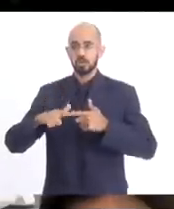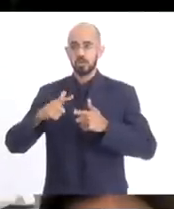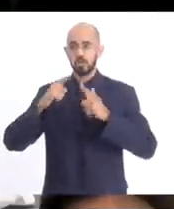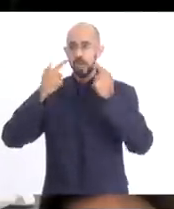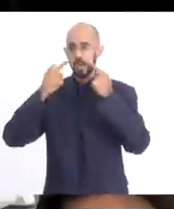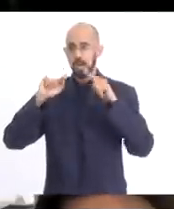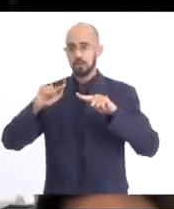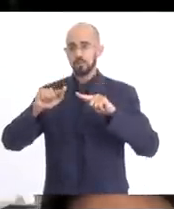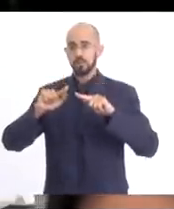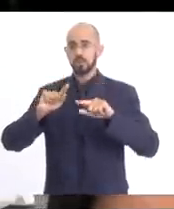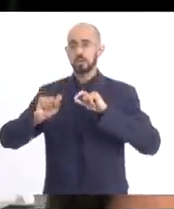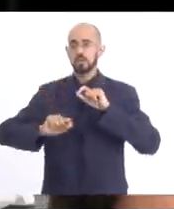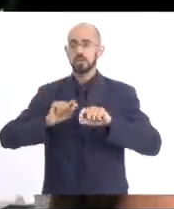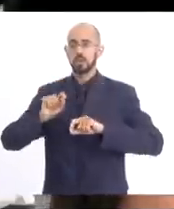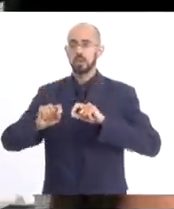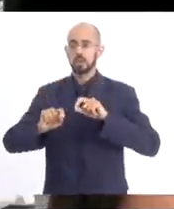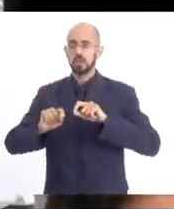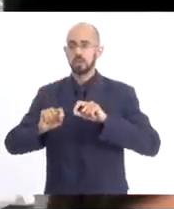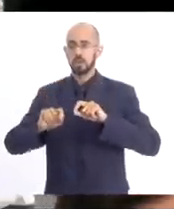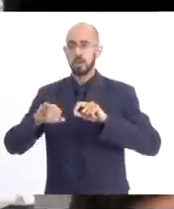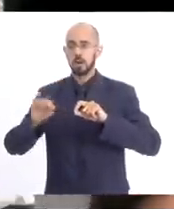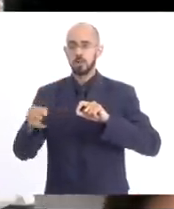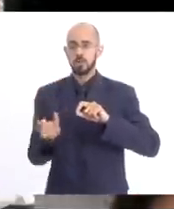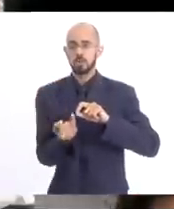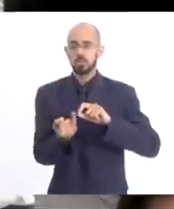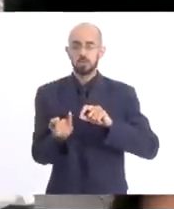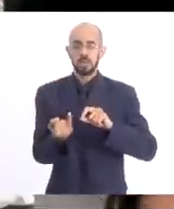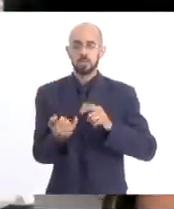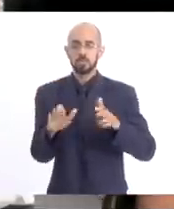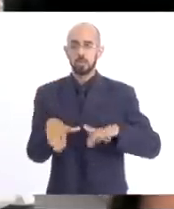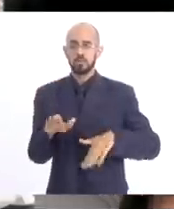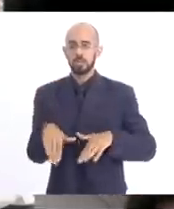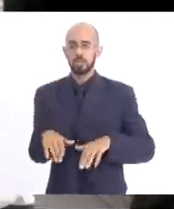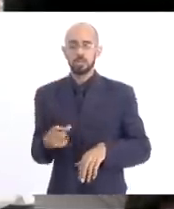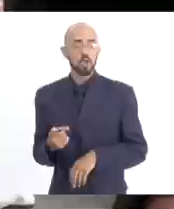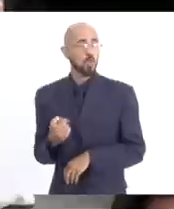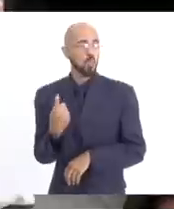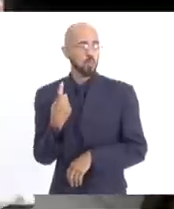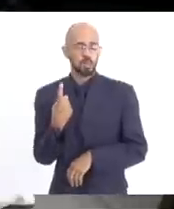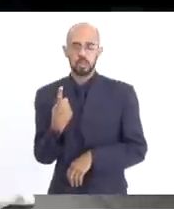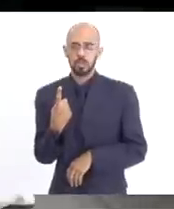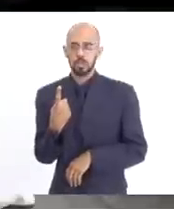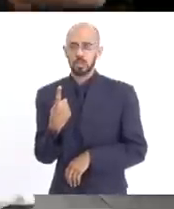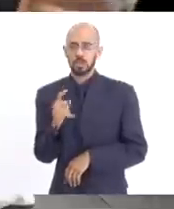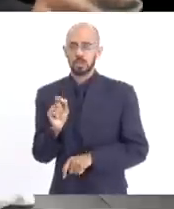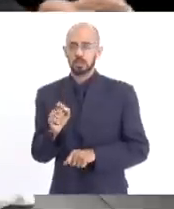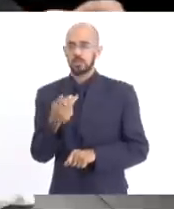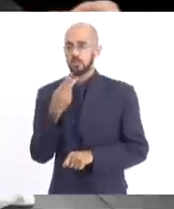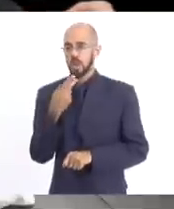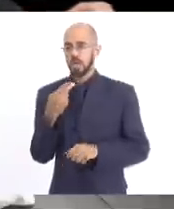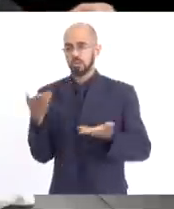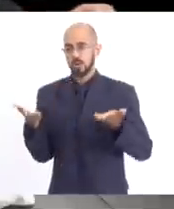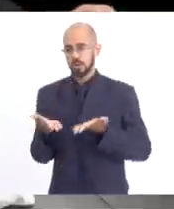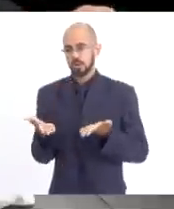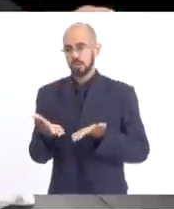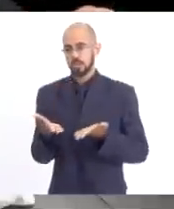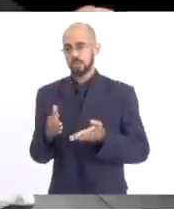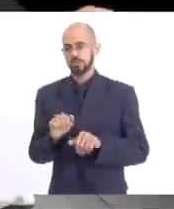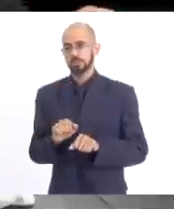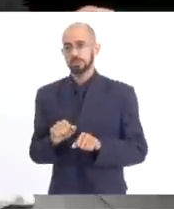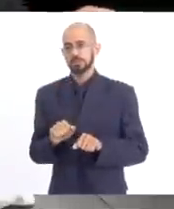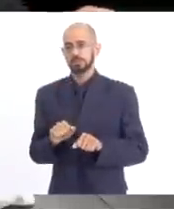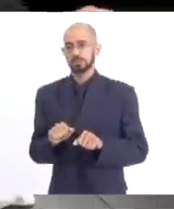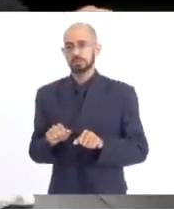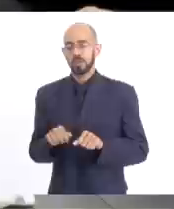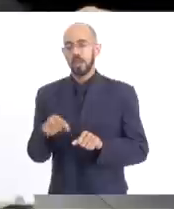grave, né? E a oportunidade talvez seja única de ser tratada aqui. É